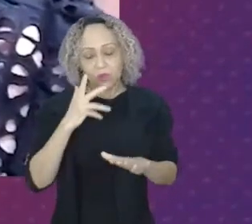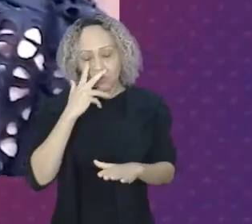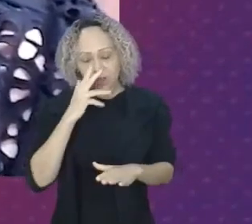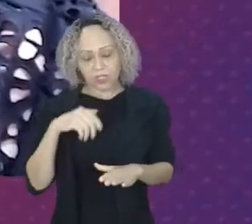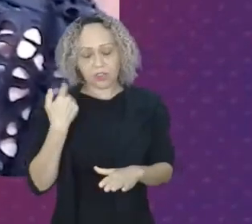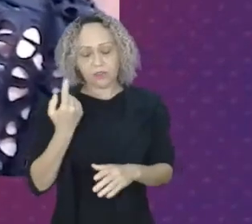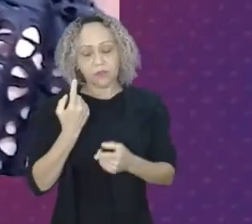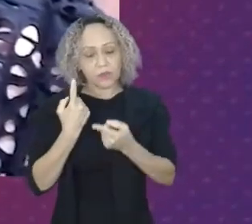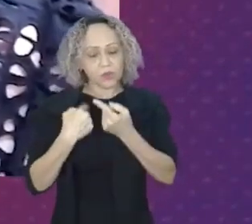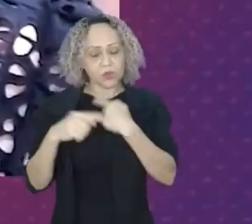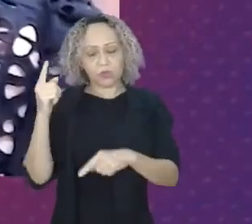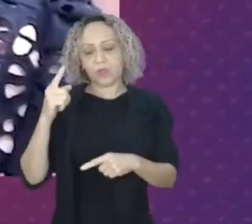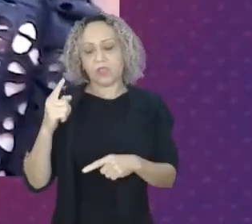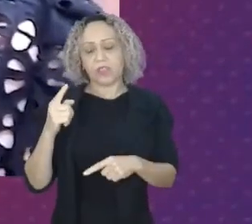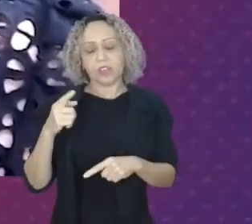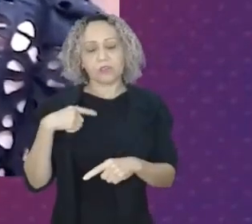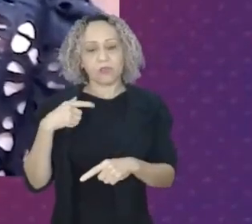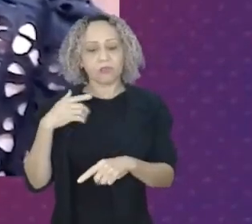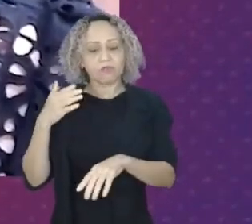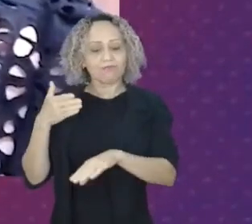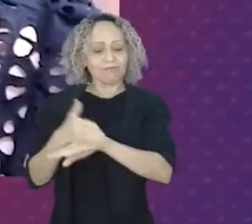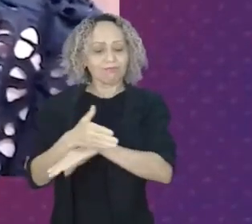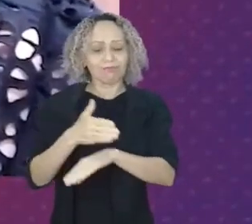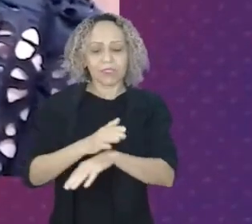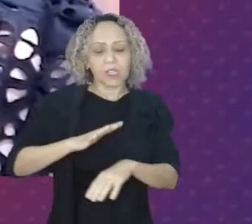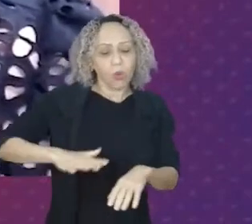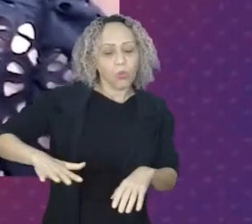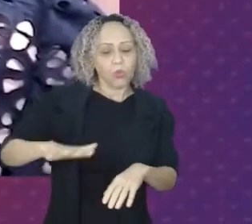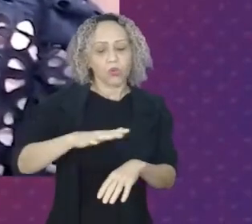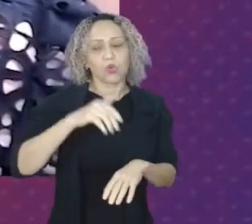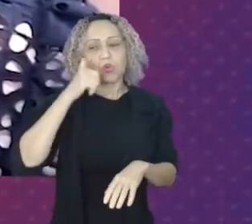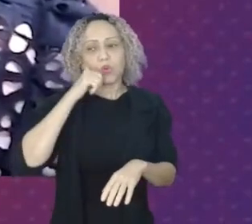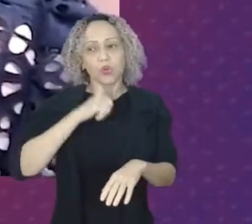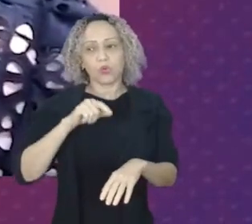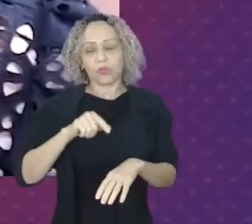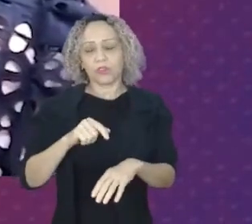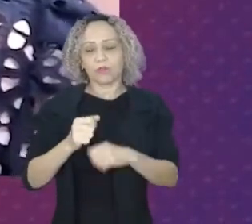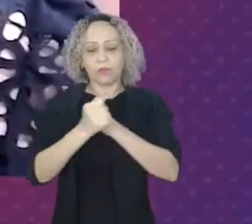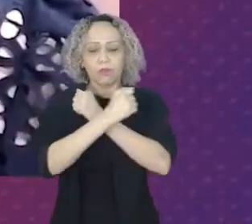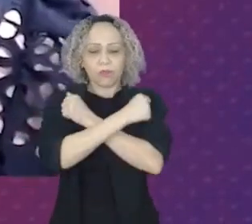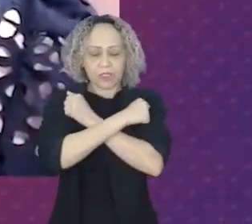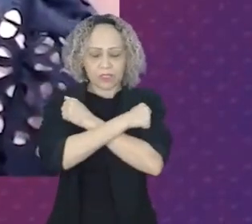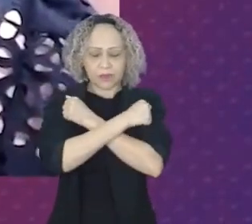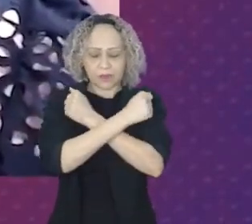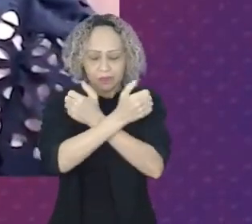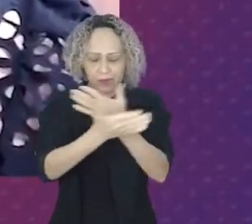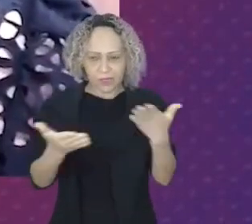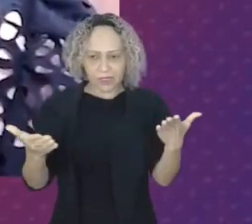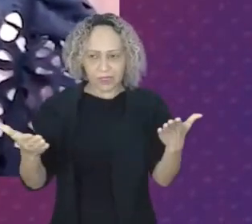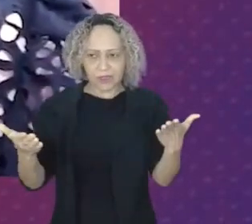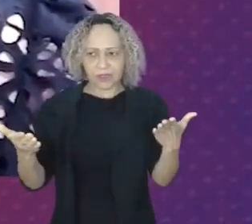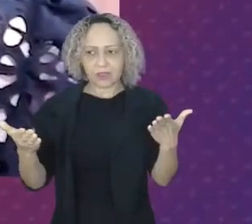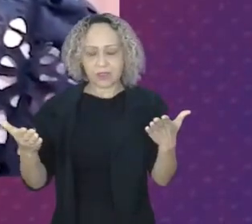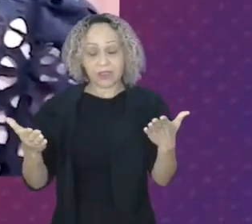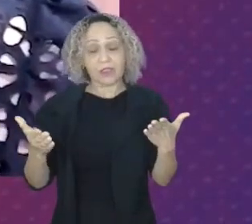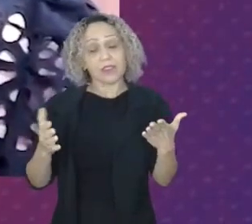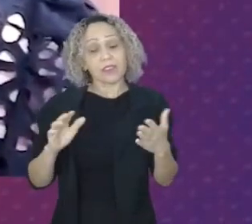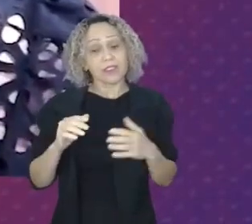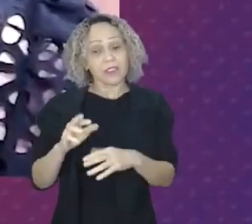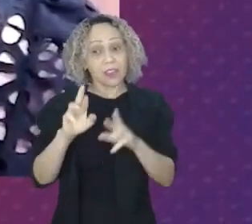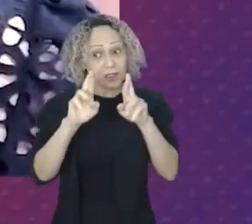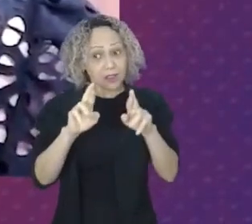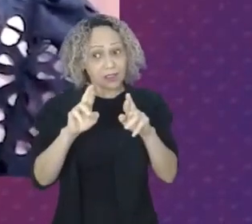maior participação de todas neste processo. Um grande abraço e que a gente possa se